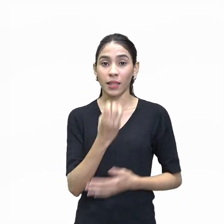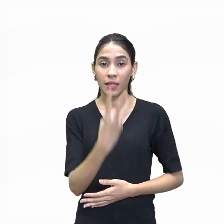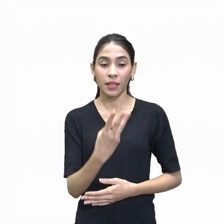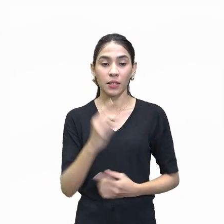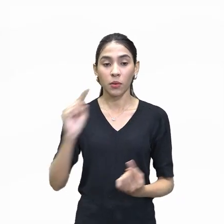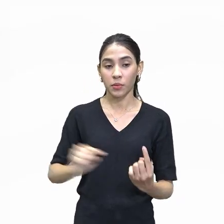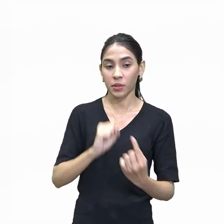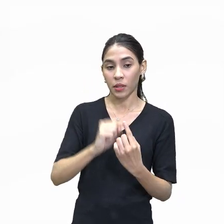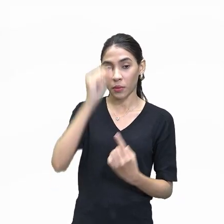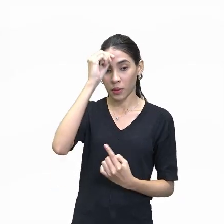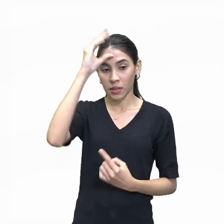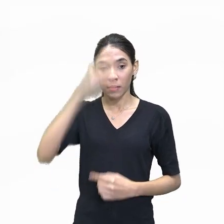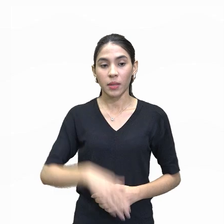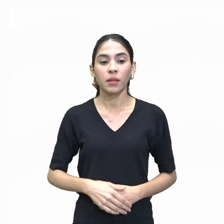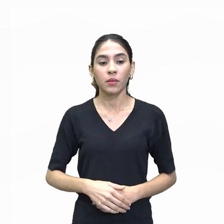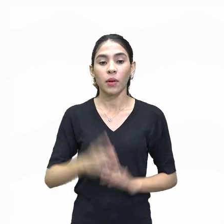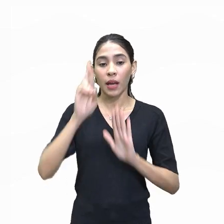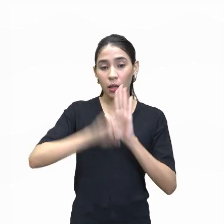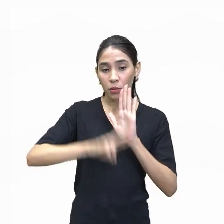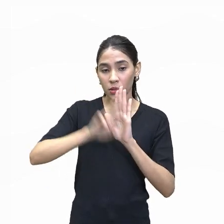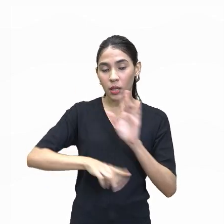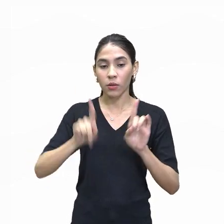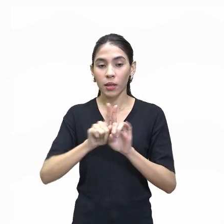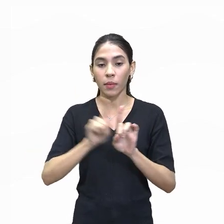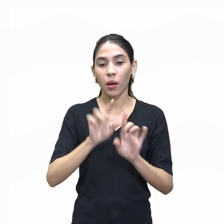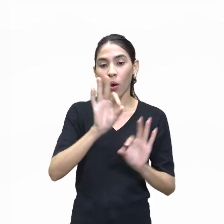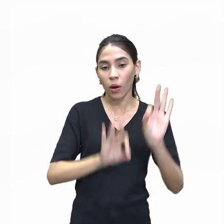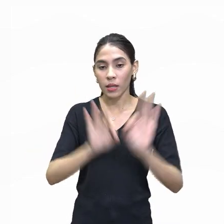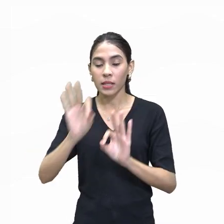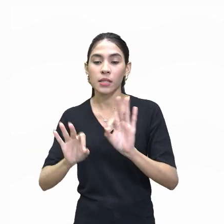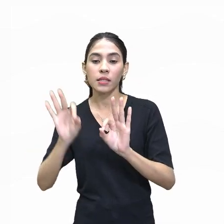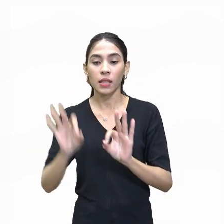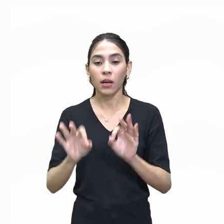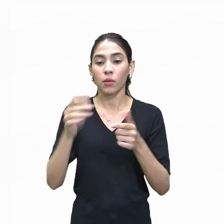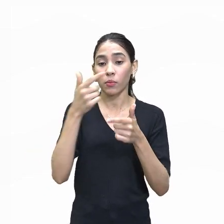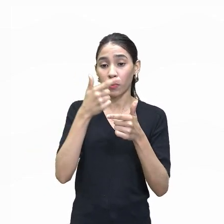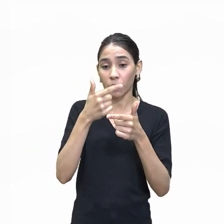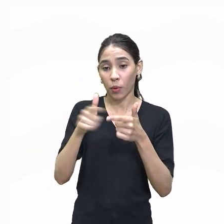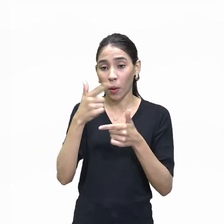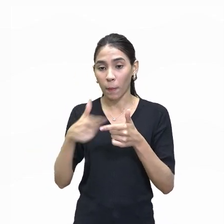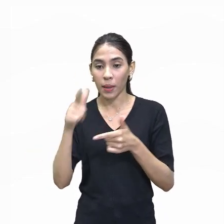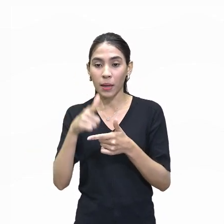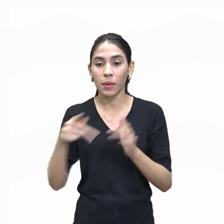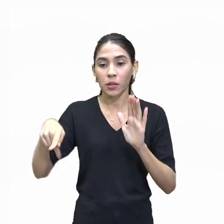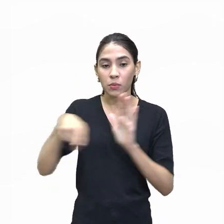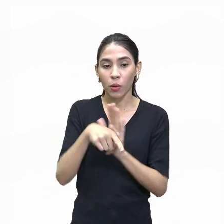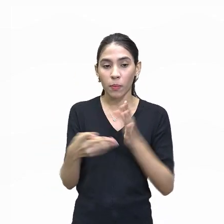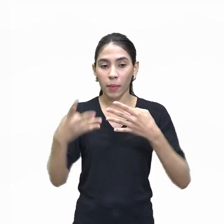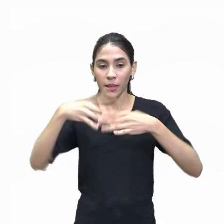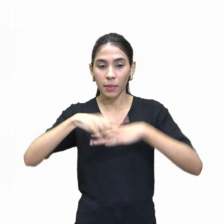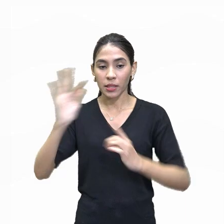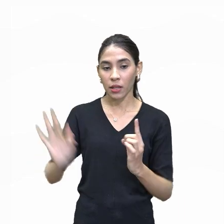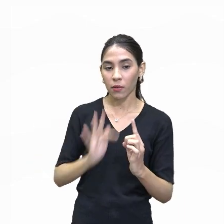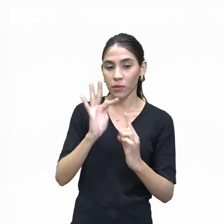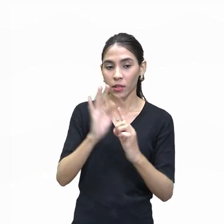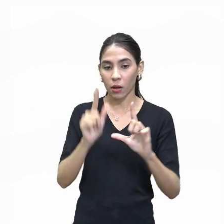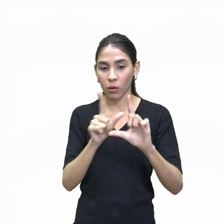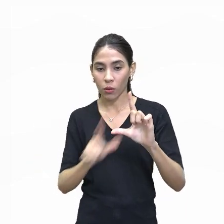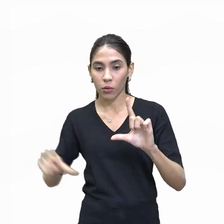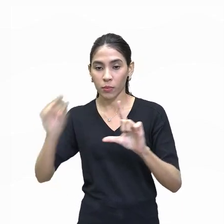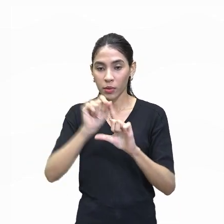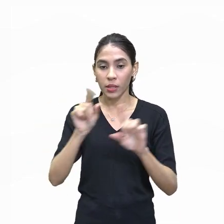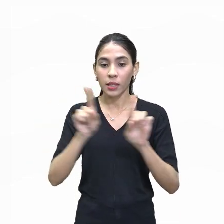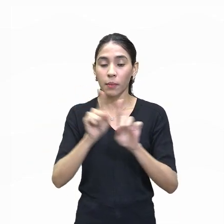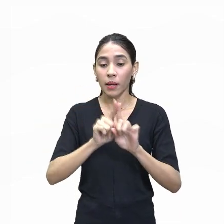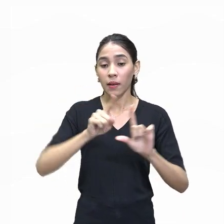objeto de conhecimento é resolução e elaboração de problemas envolvendo funções logarítmicas e variação de